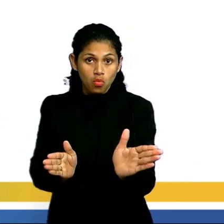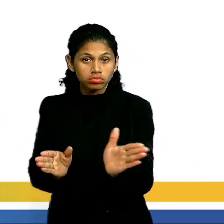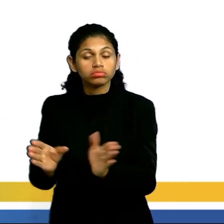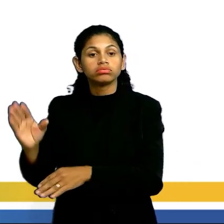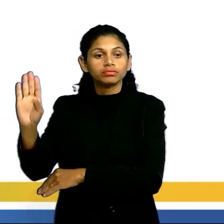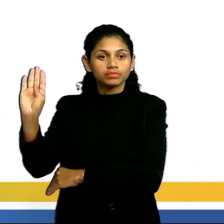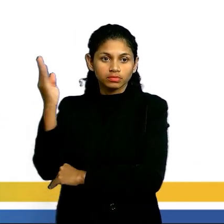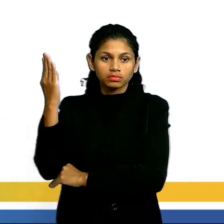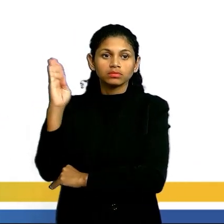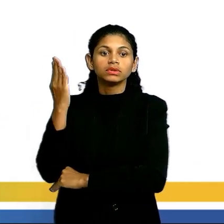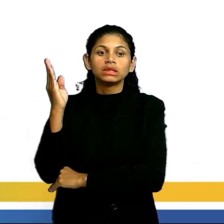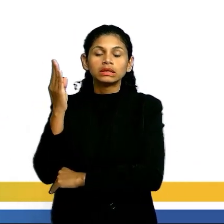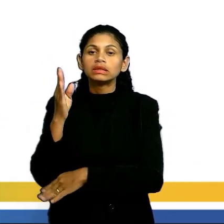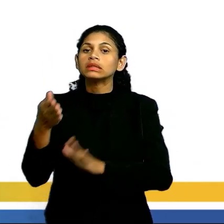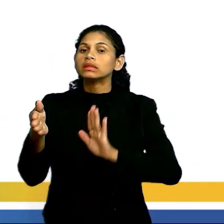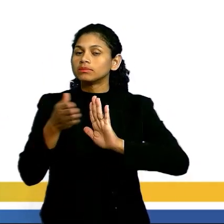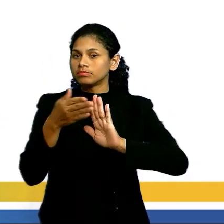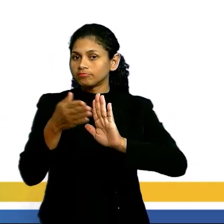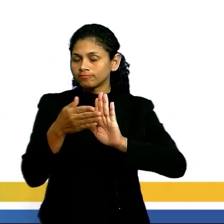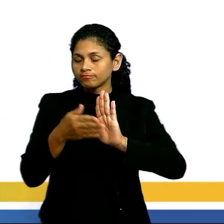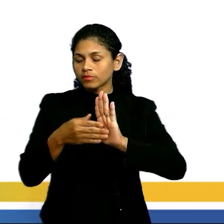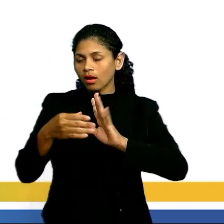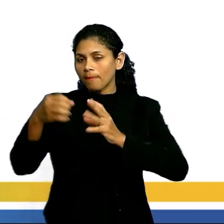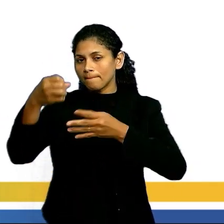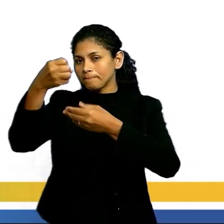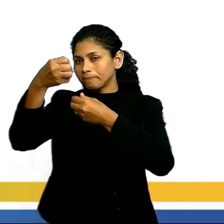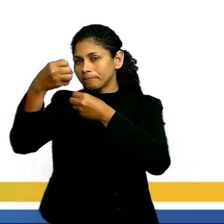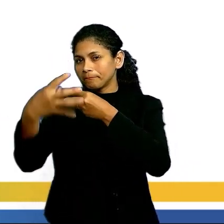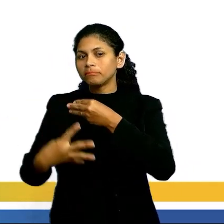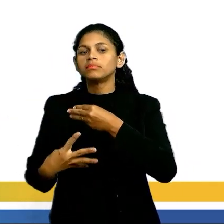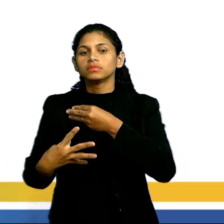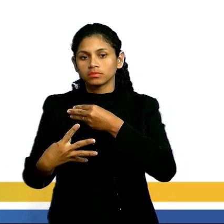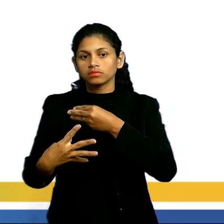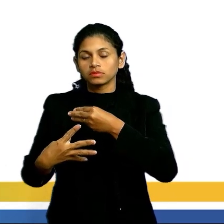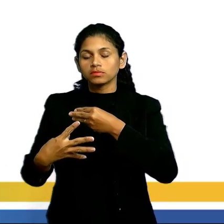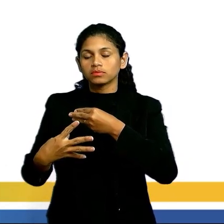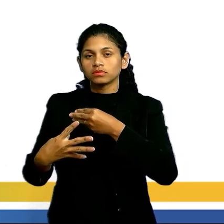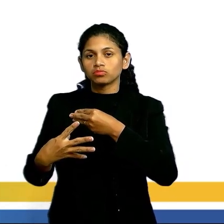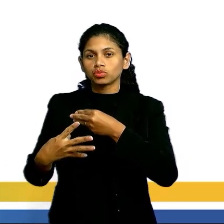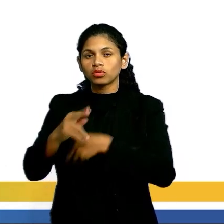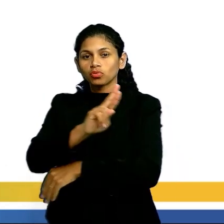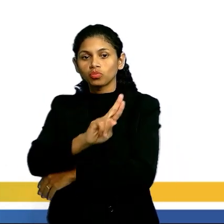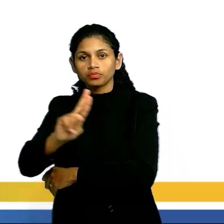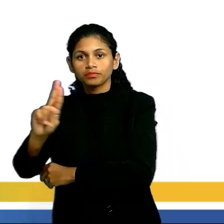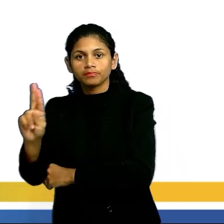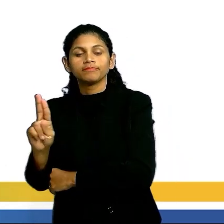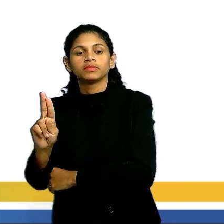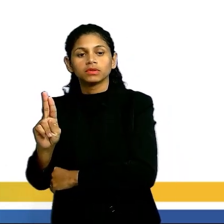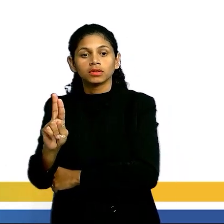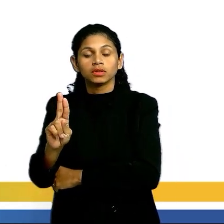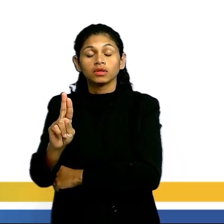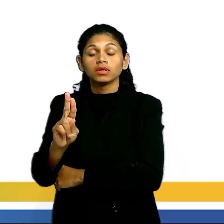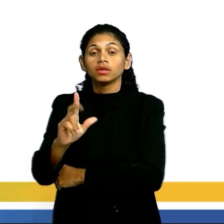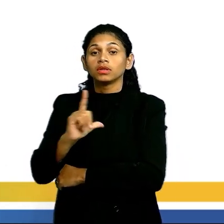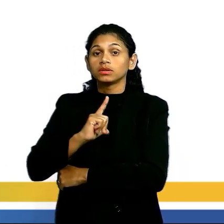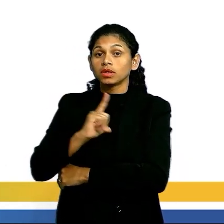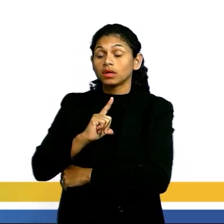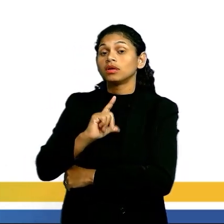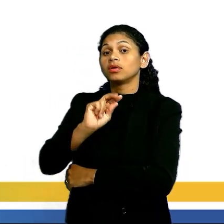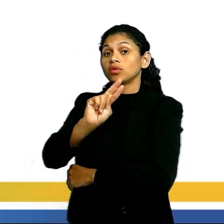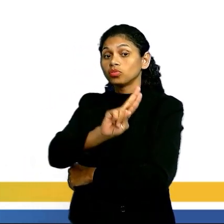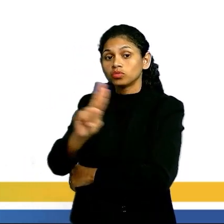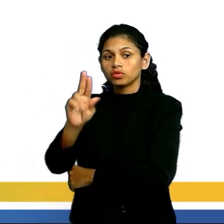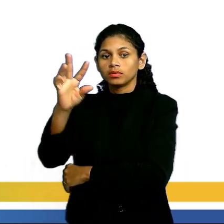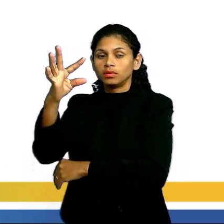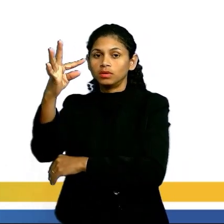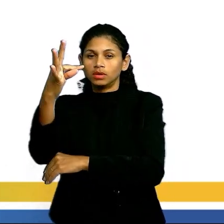da descrição, da nomenclatura e da classificação dos seres vivos denomina-se de taxonomia,